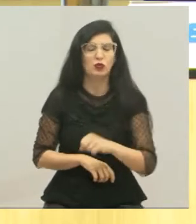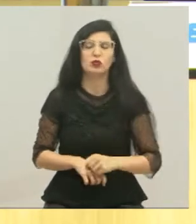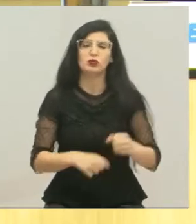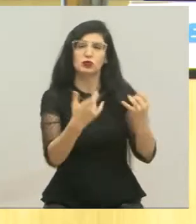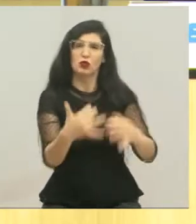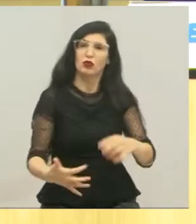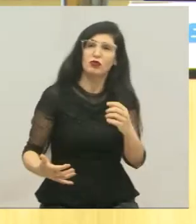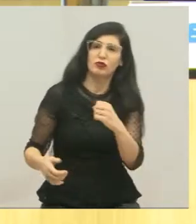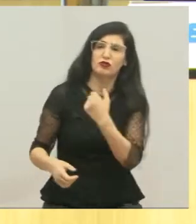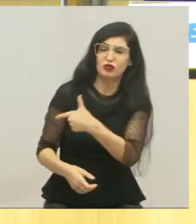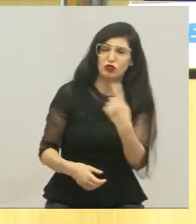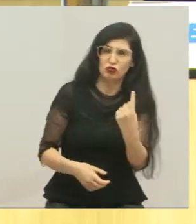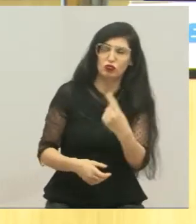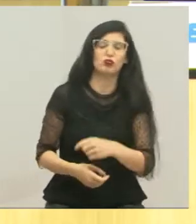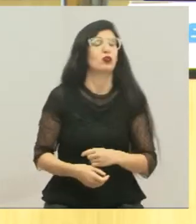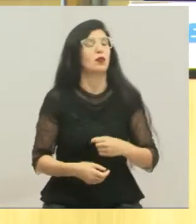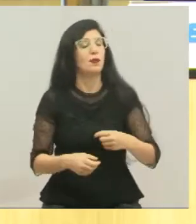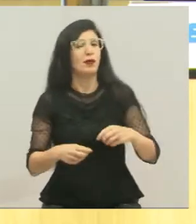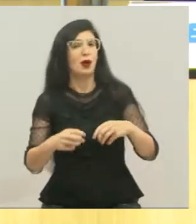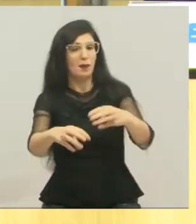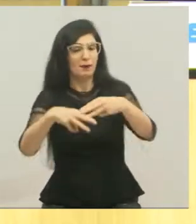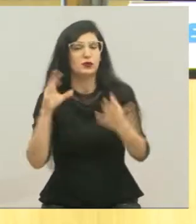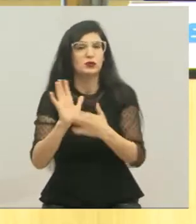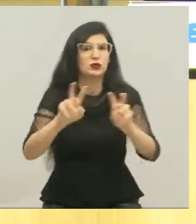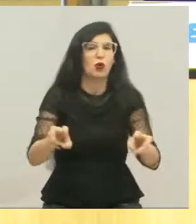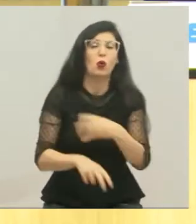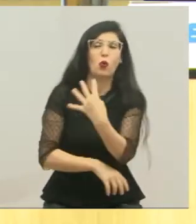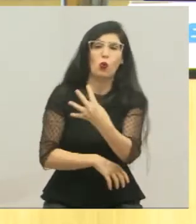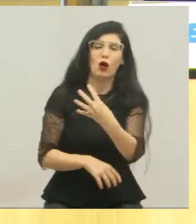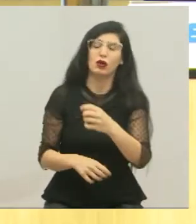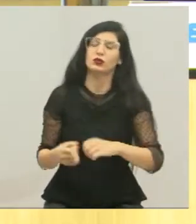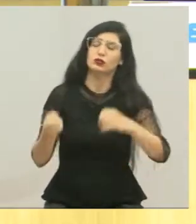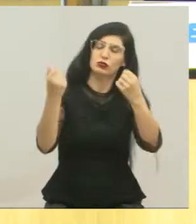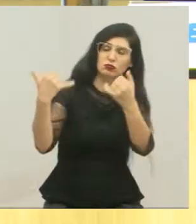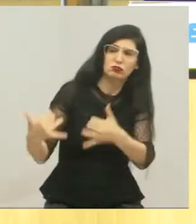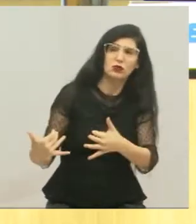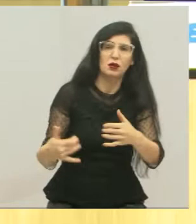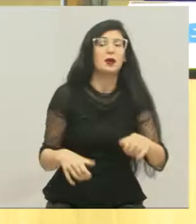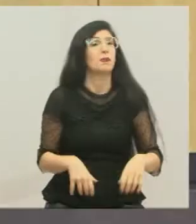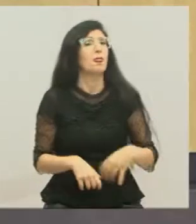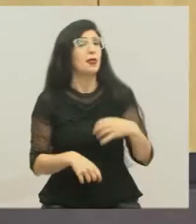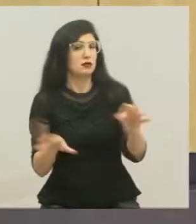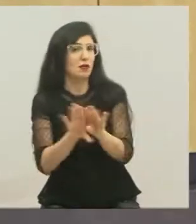indicações, 21 moções, 4 requerimentos e 4 pedidos de informações.